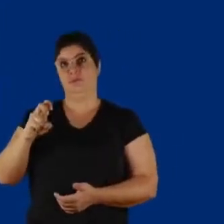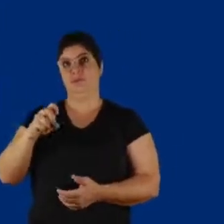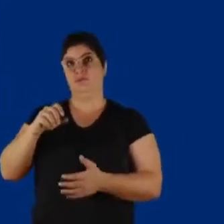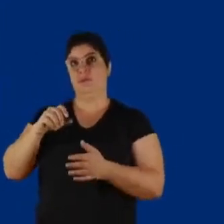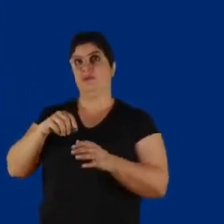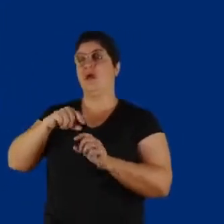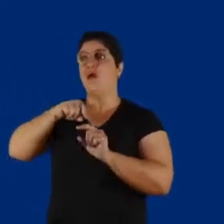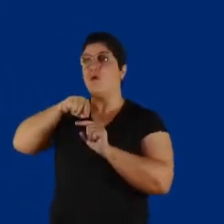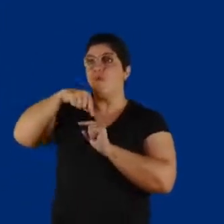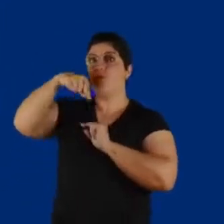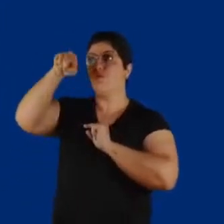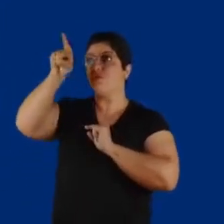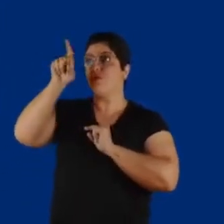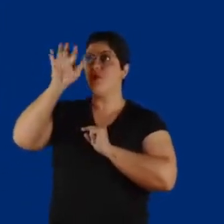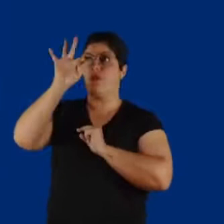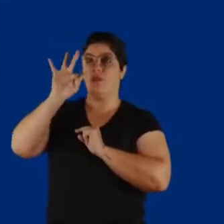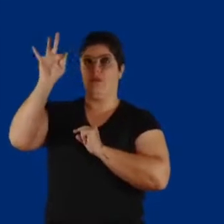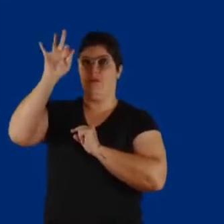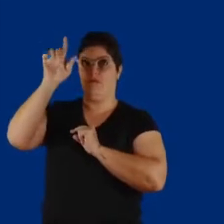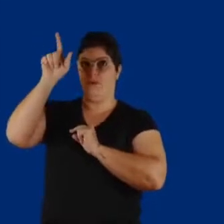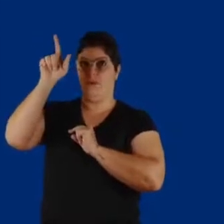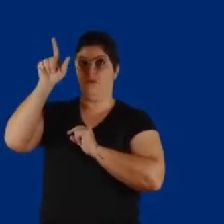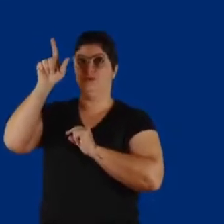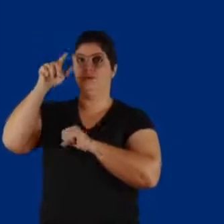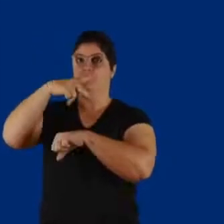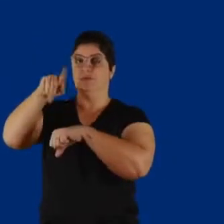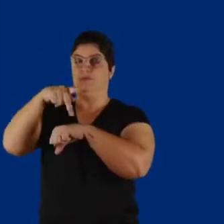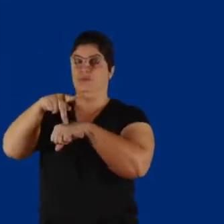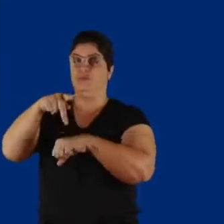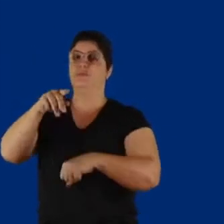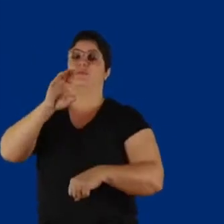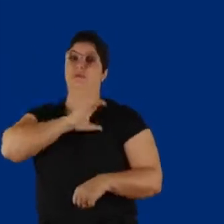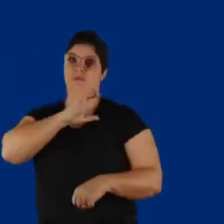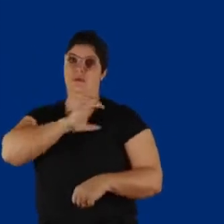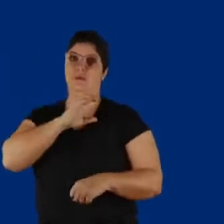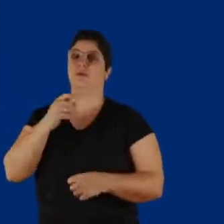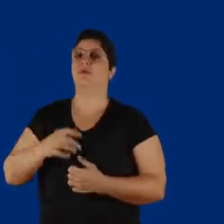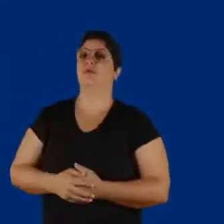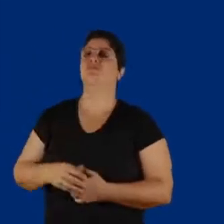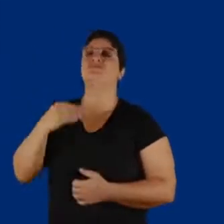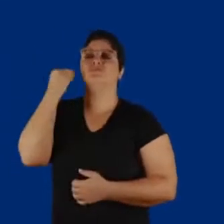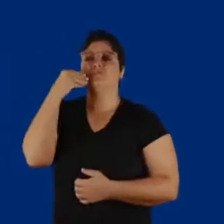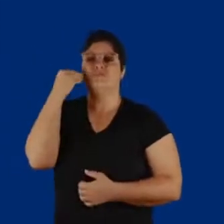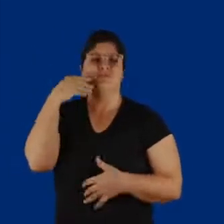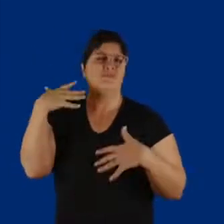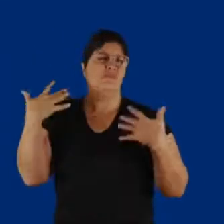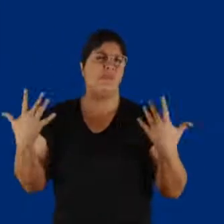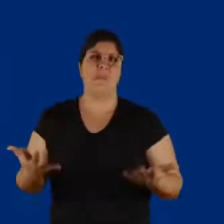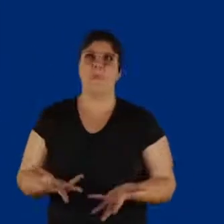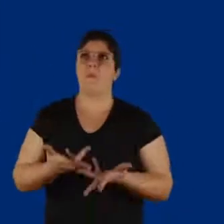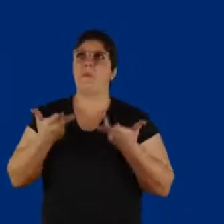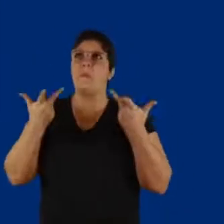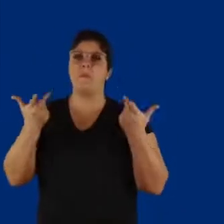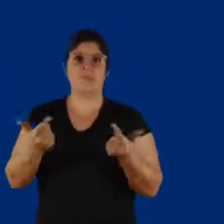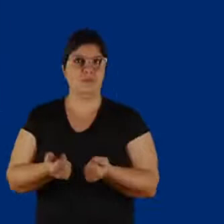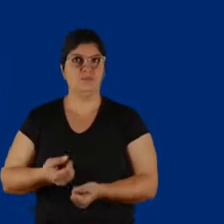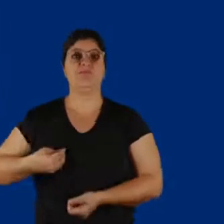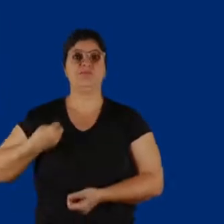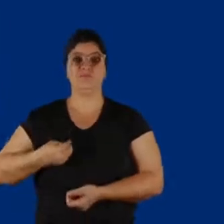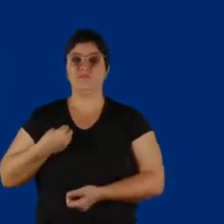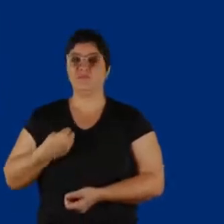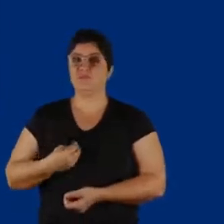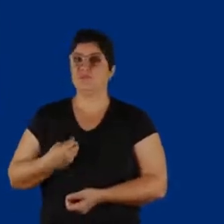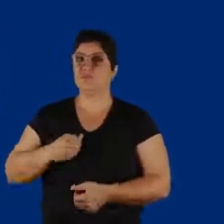em Montreal, e essa experiência para mim tem sido muito mágica, muito viva e